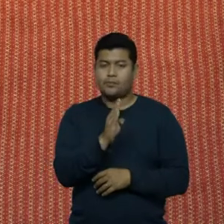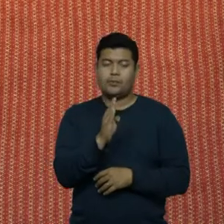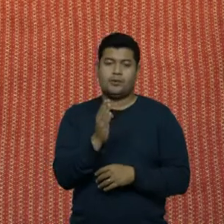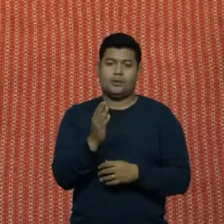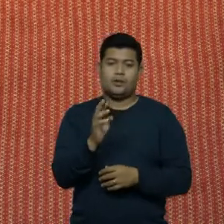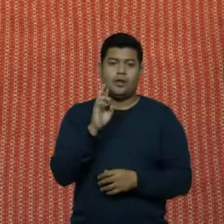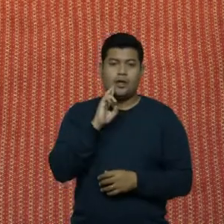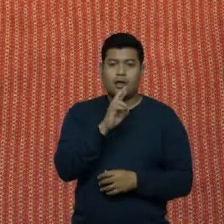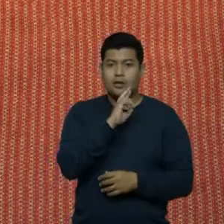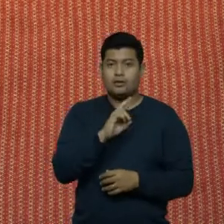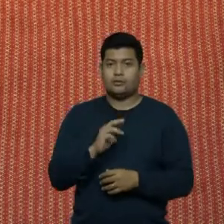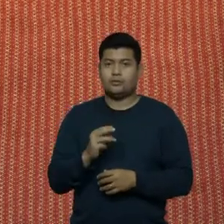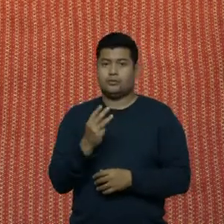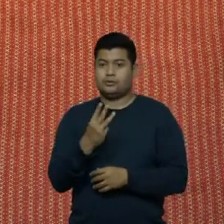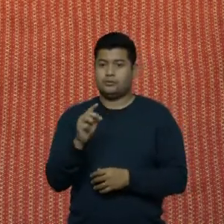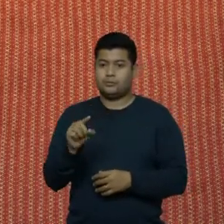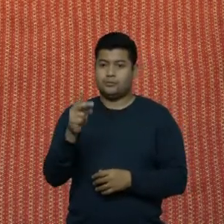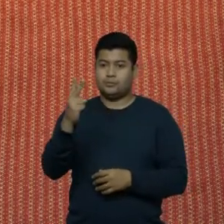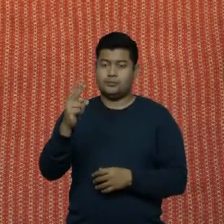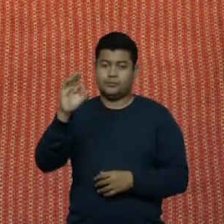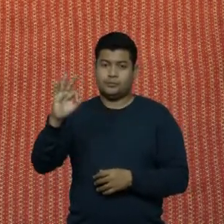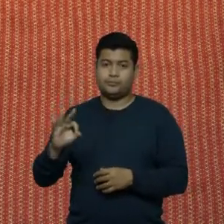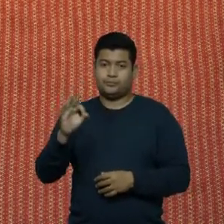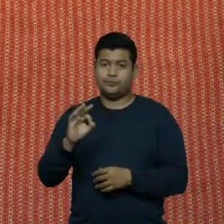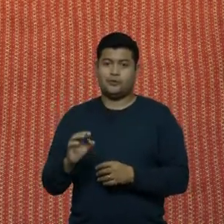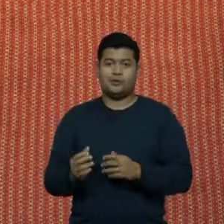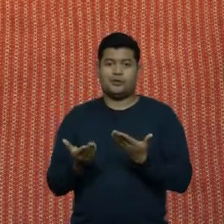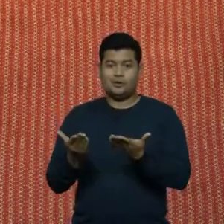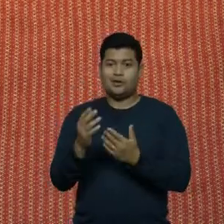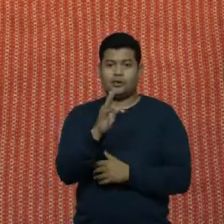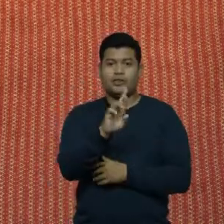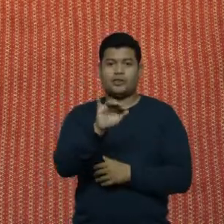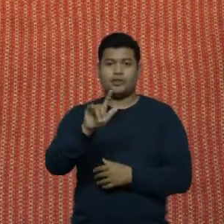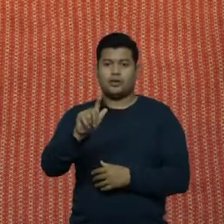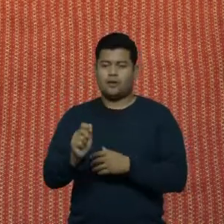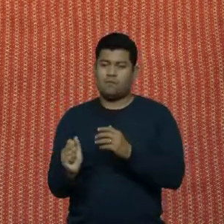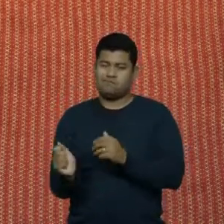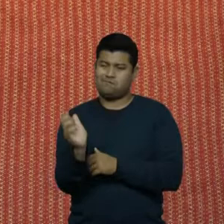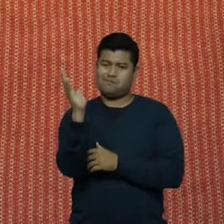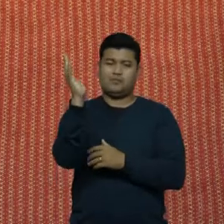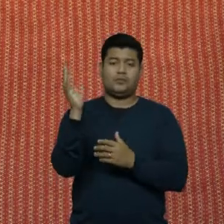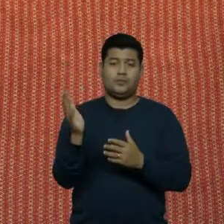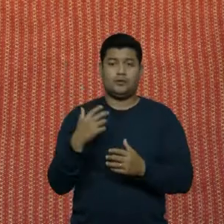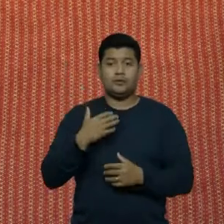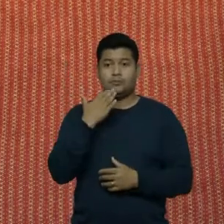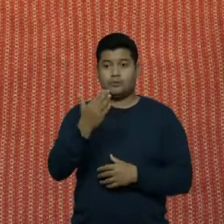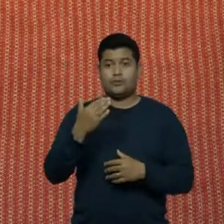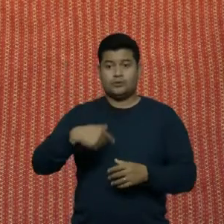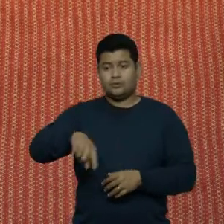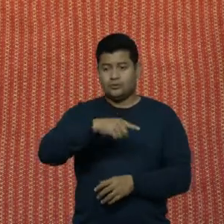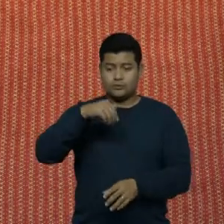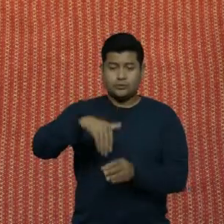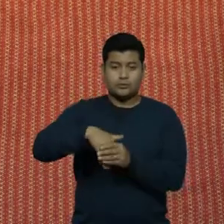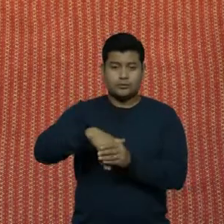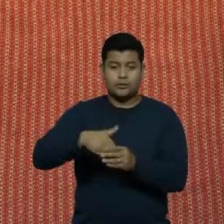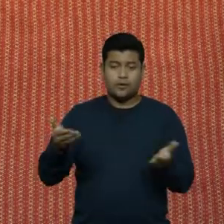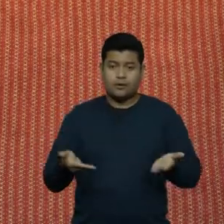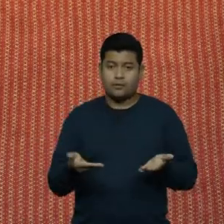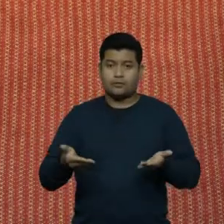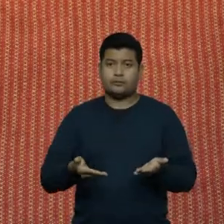3.2 e o trigo muito mais caro então o que que eu peço eu peço que nós voltamos esse projeto hoje